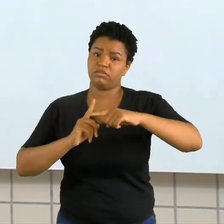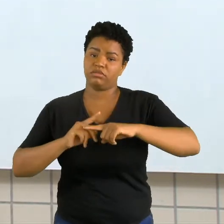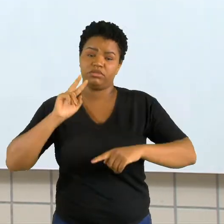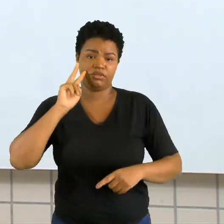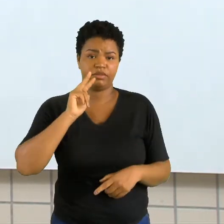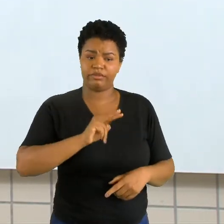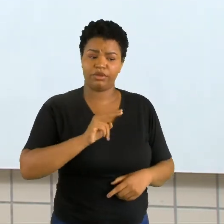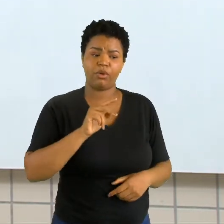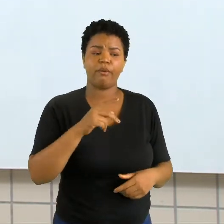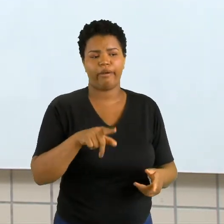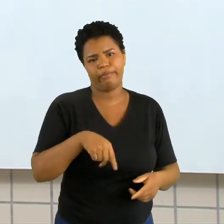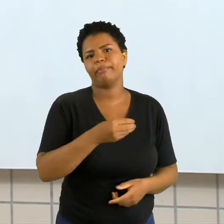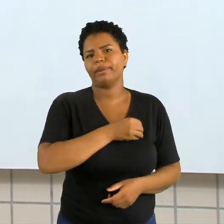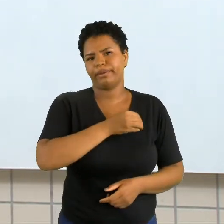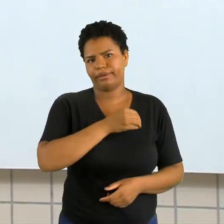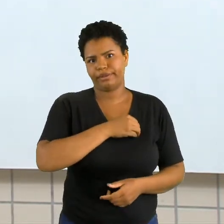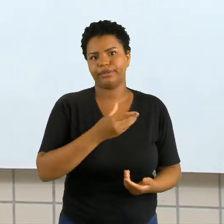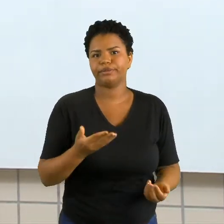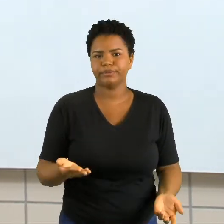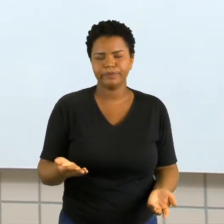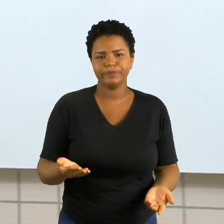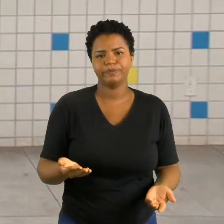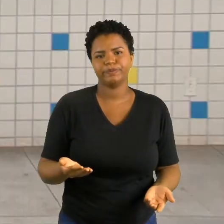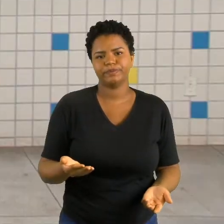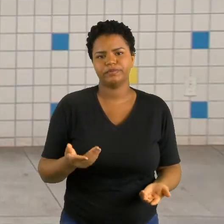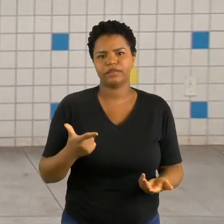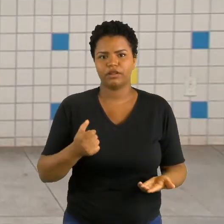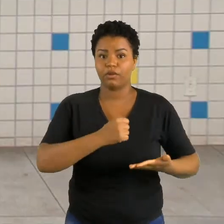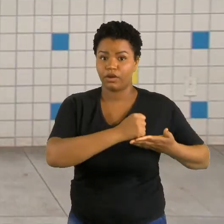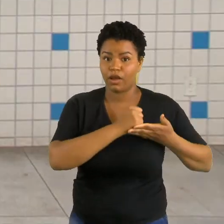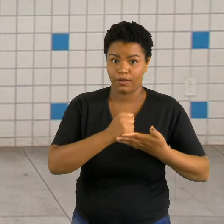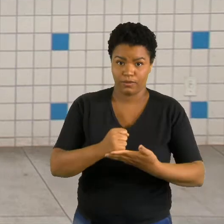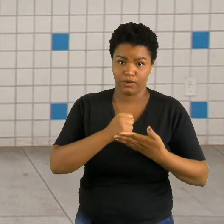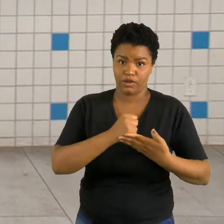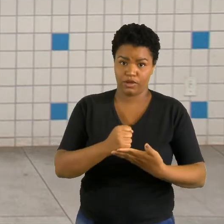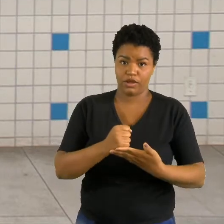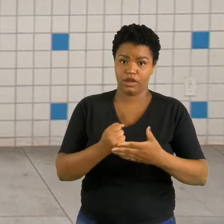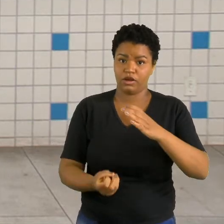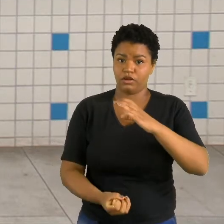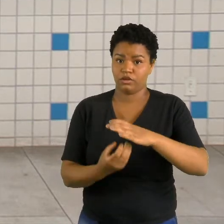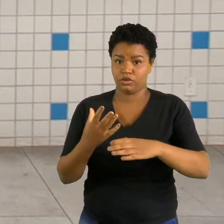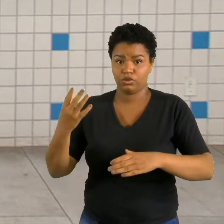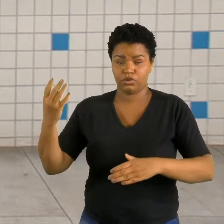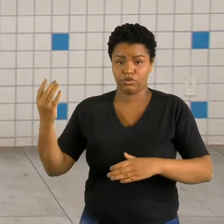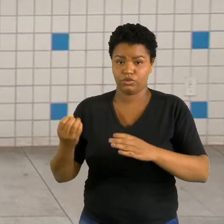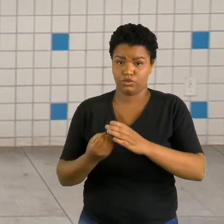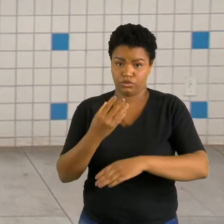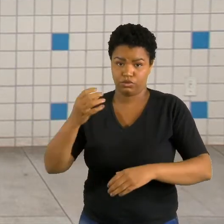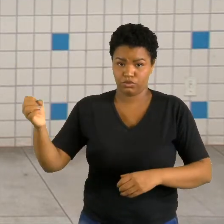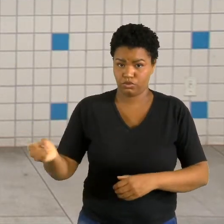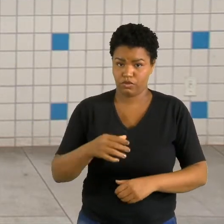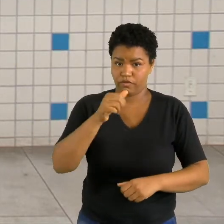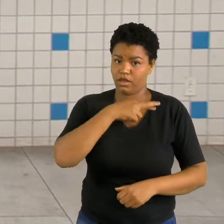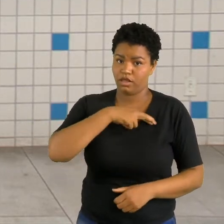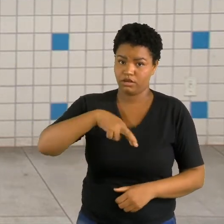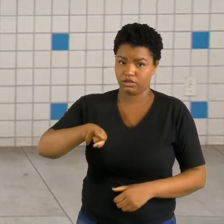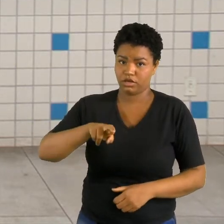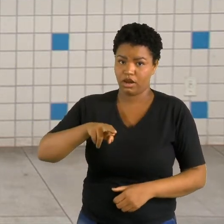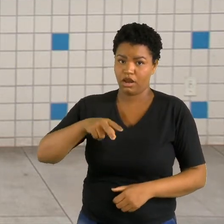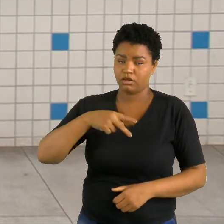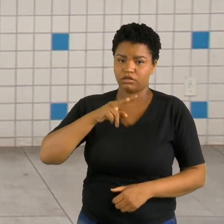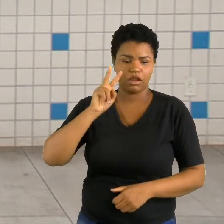eram vistos como pecadores, tá? A igreja afirmava que os burgueses, eles cometiam o pecado da